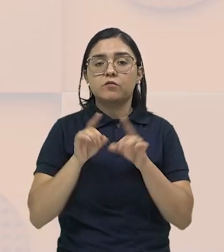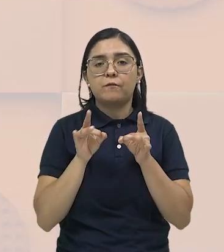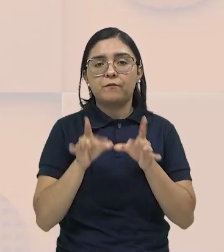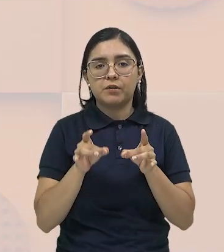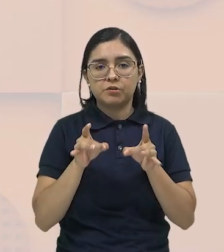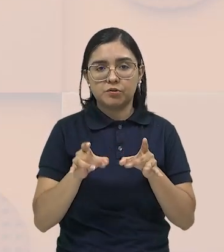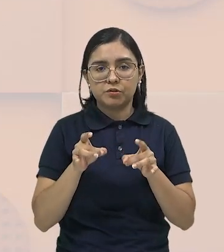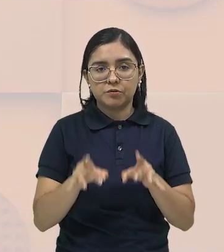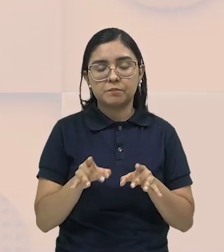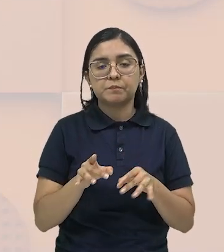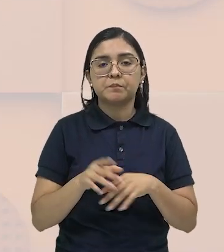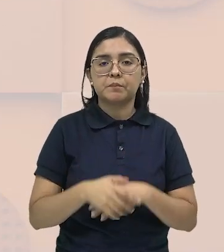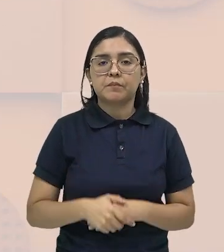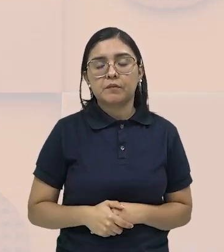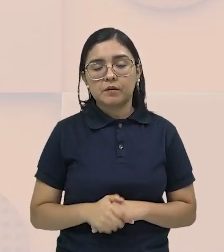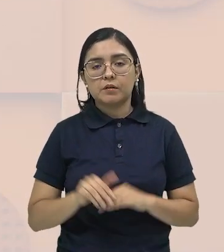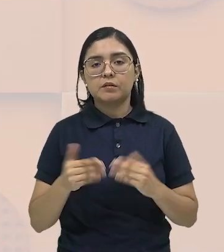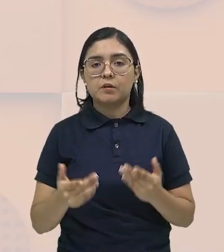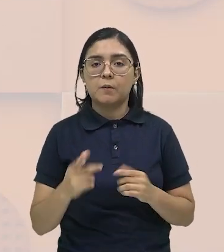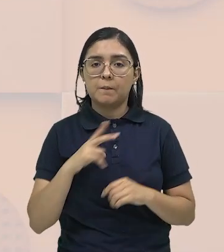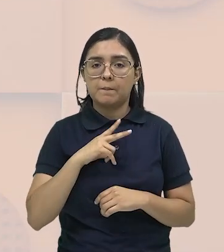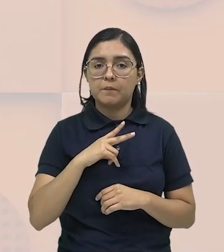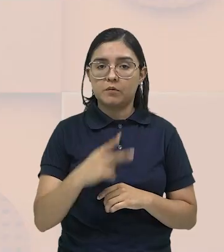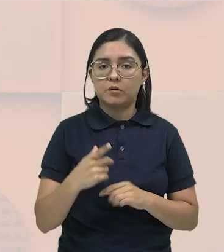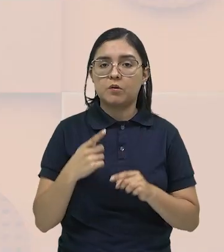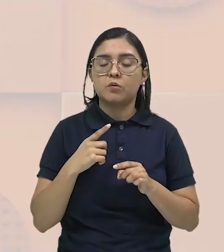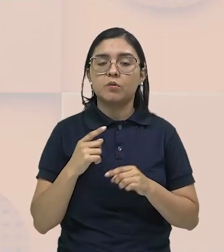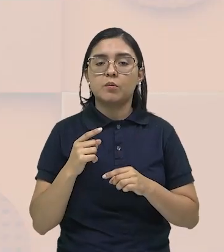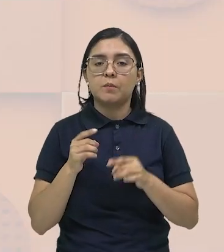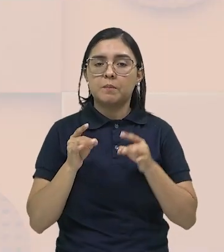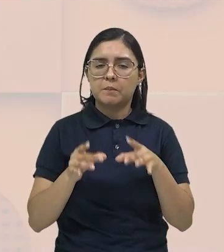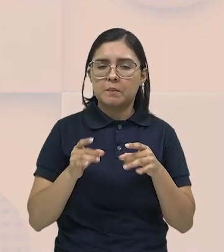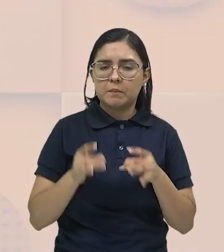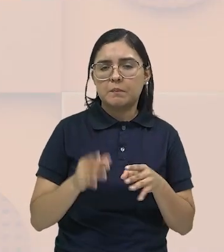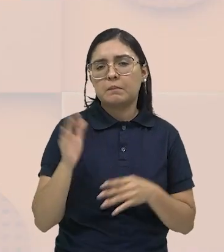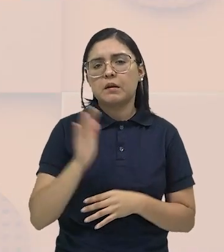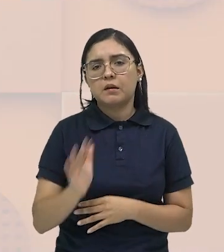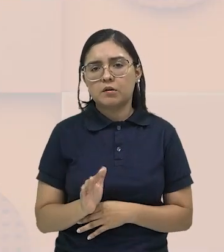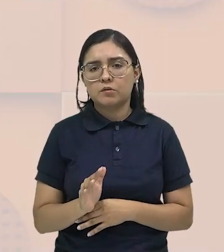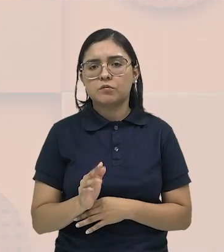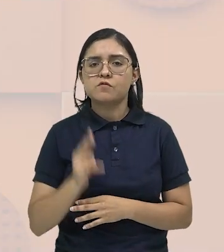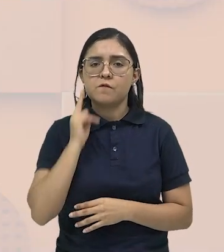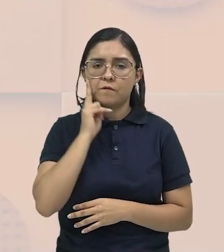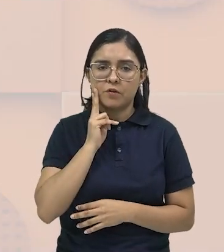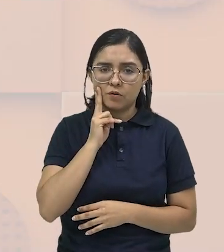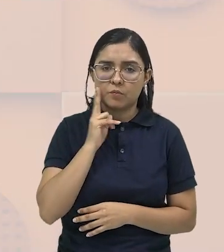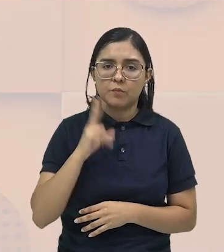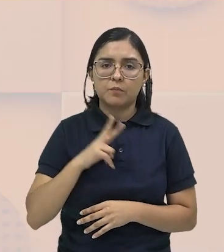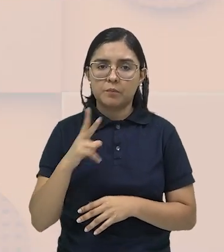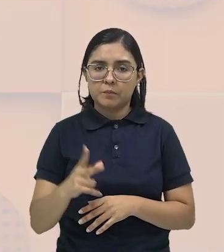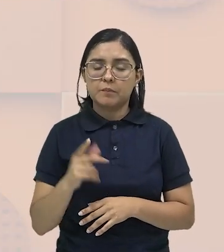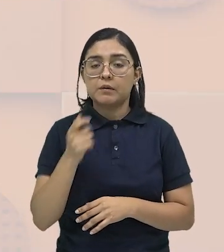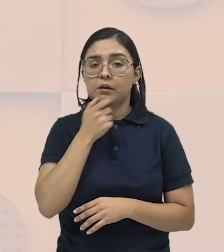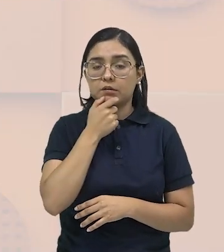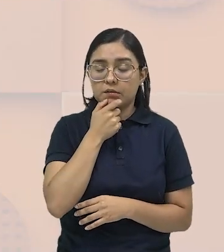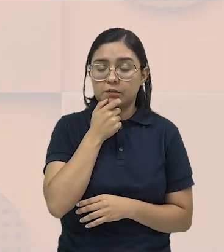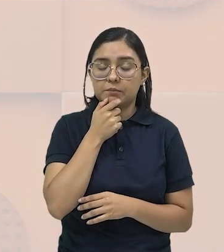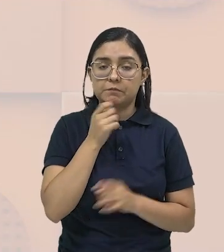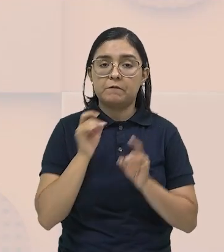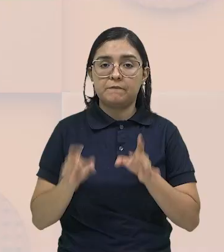Enquanto Portugal vendia a um preço com tarifas mais baixas os vinhos portugueses para a Inglaterra,